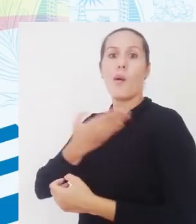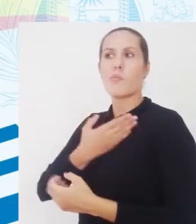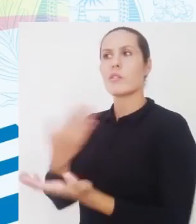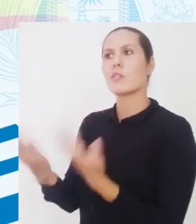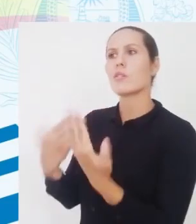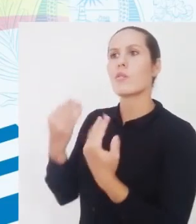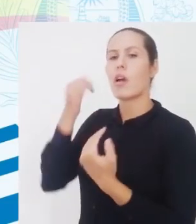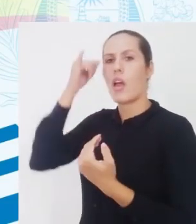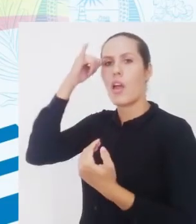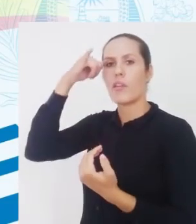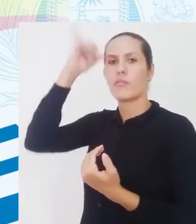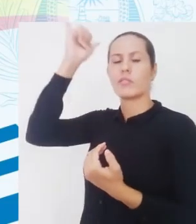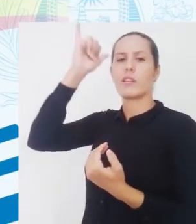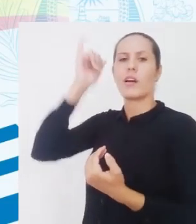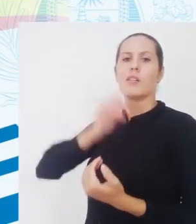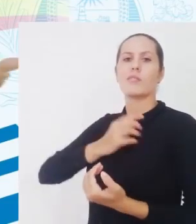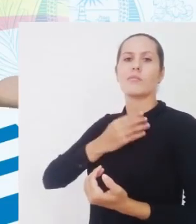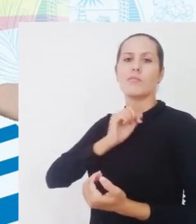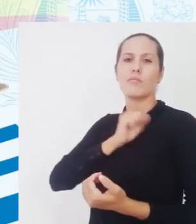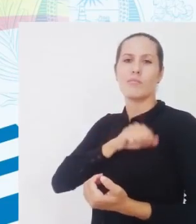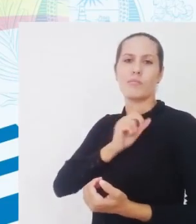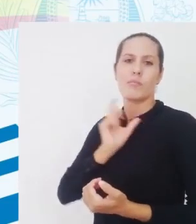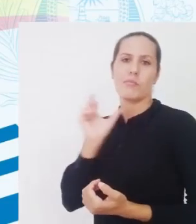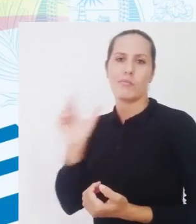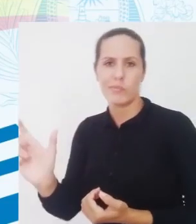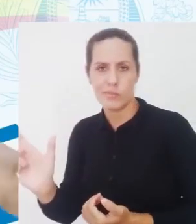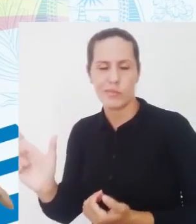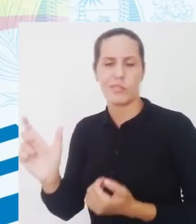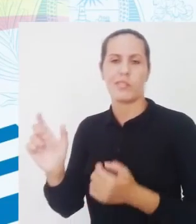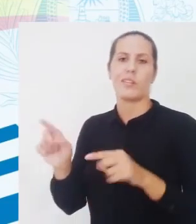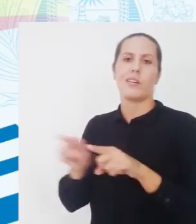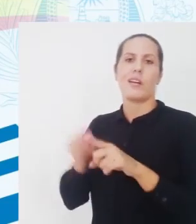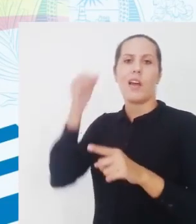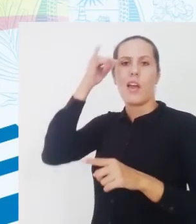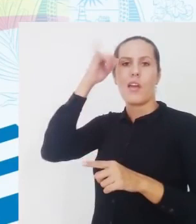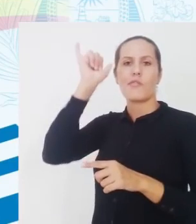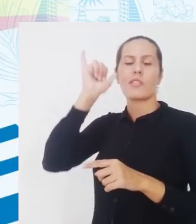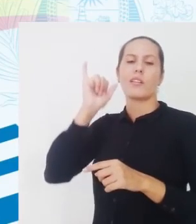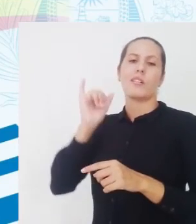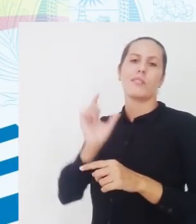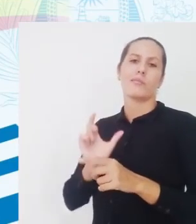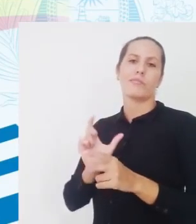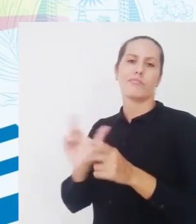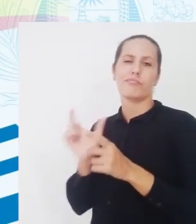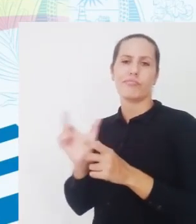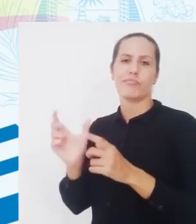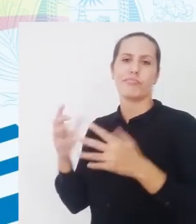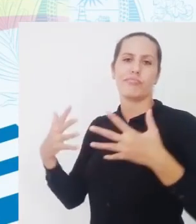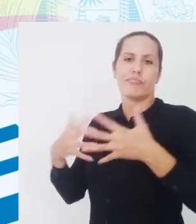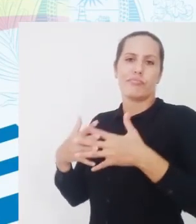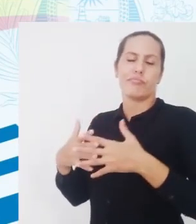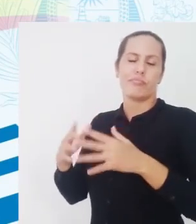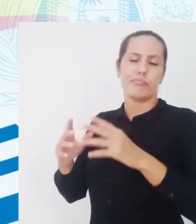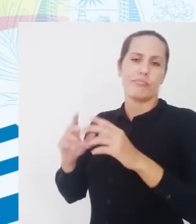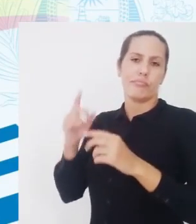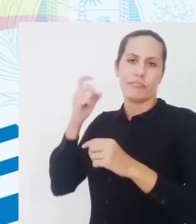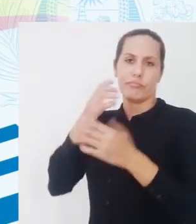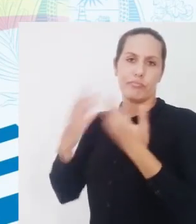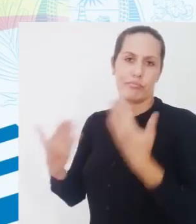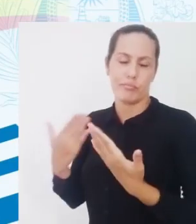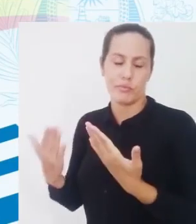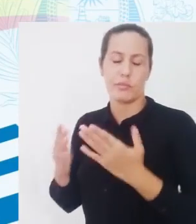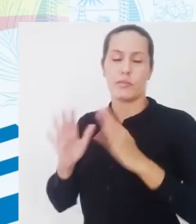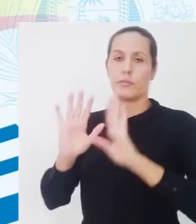na hora, assim, com o pessoal, o debate da sala de aula, o debate entre amigos, a gente tem que saber o que dizer para nem magoar,